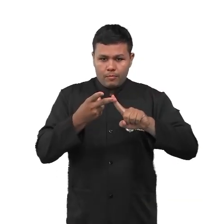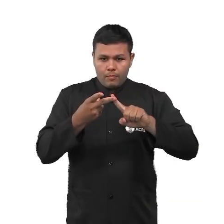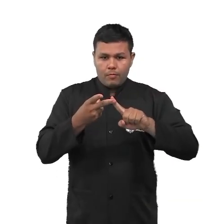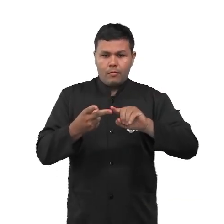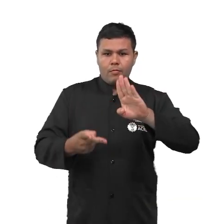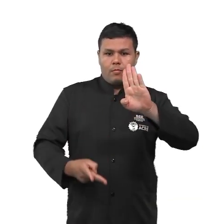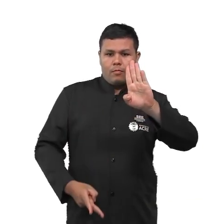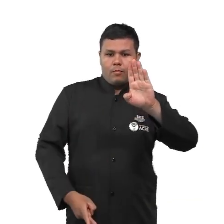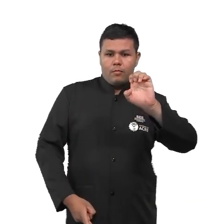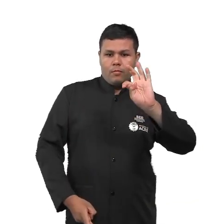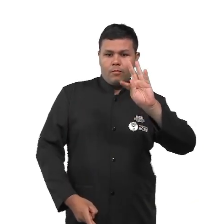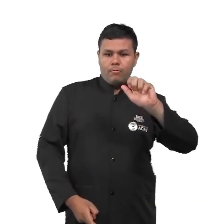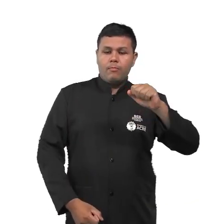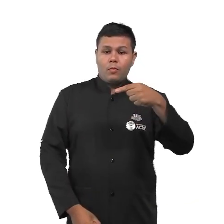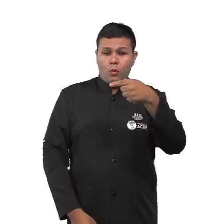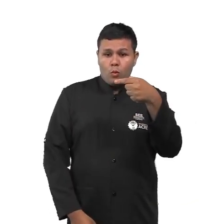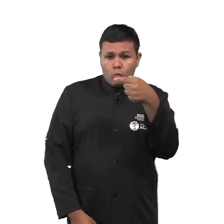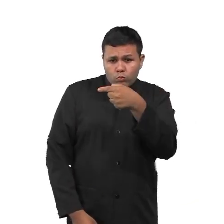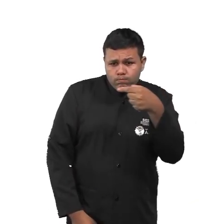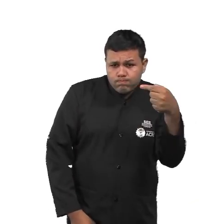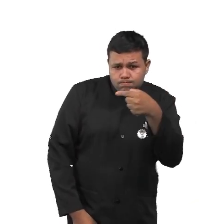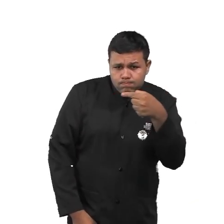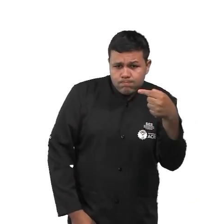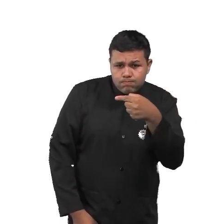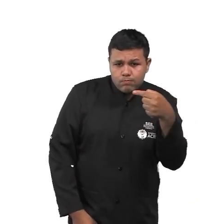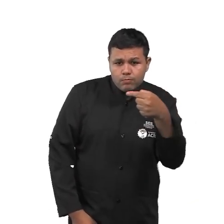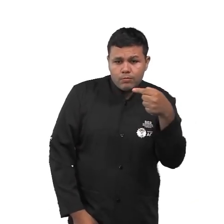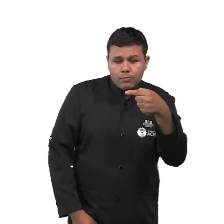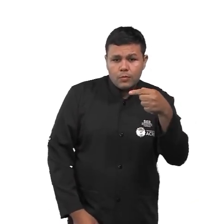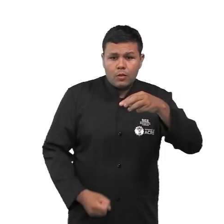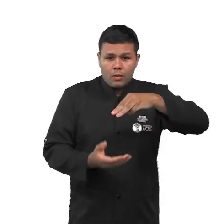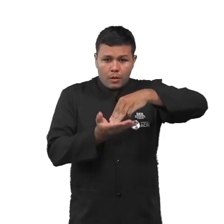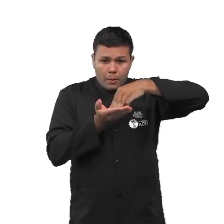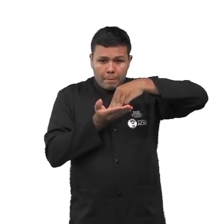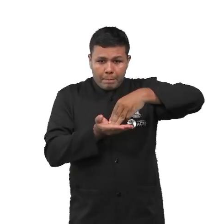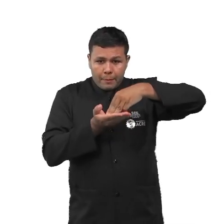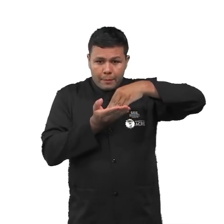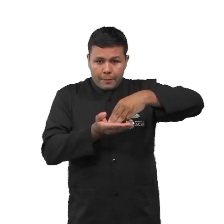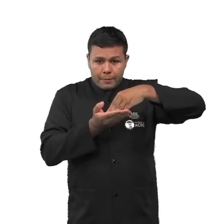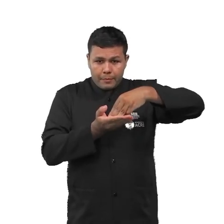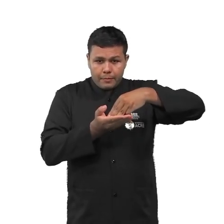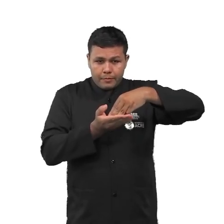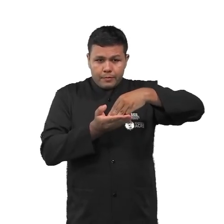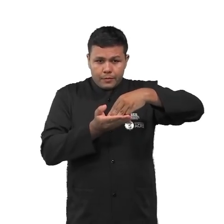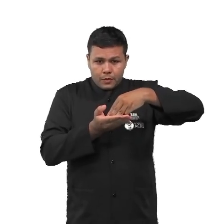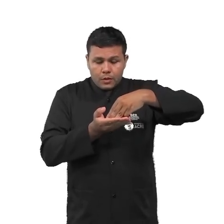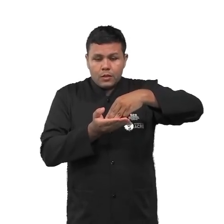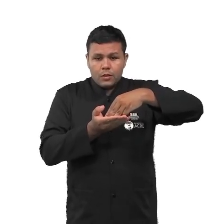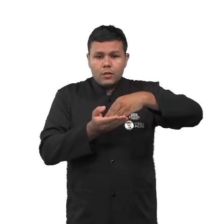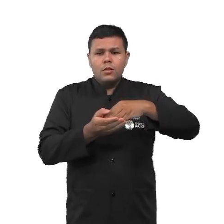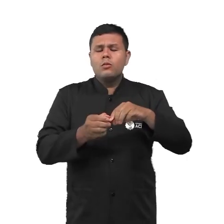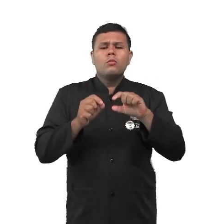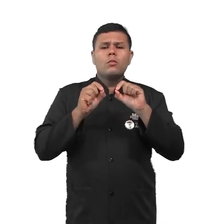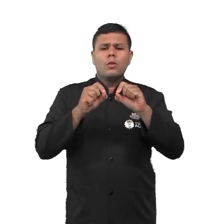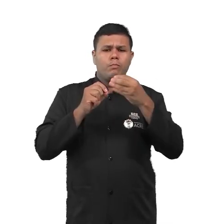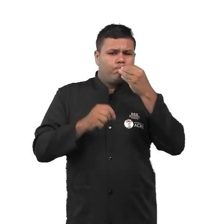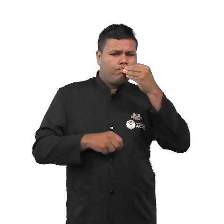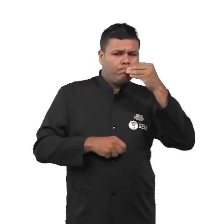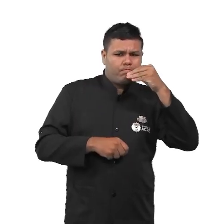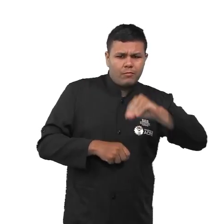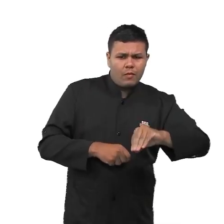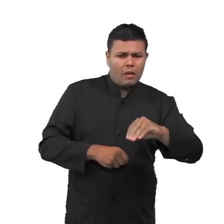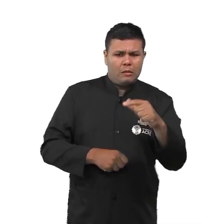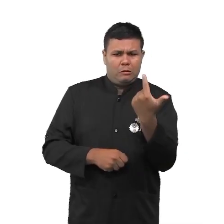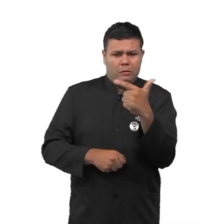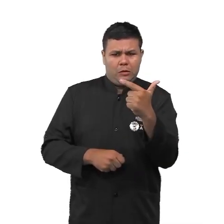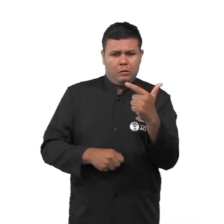negativa, e o que nós sabemos sobre partículas negativas? A massa do elétron ela é desprezível. Então, a partícula beta, ela não tem massa,